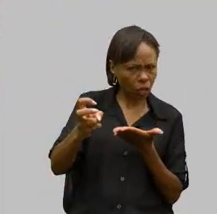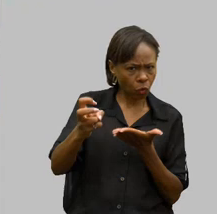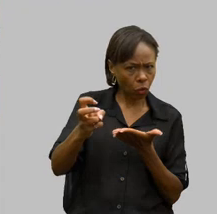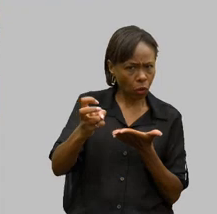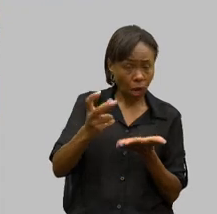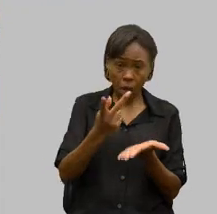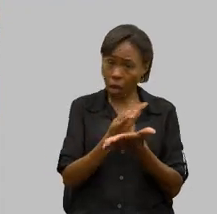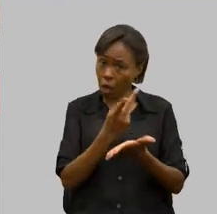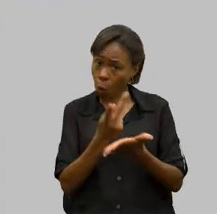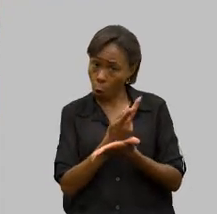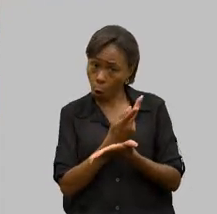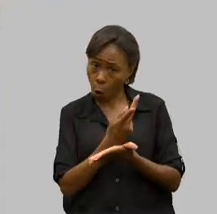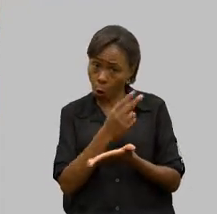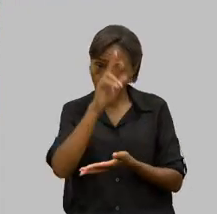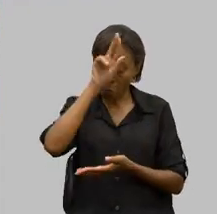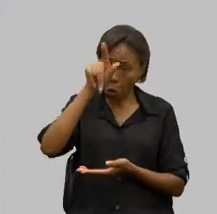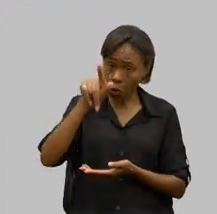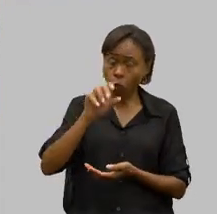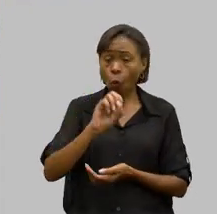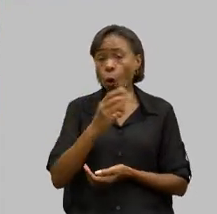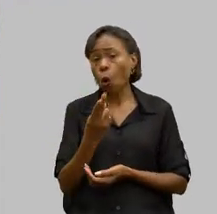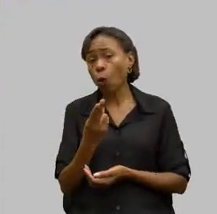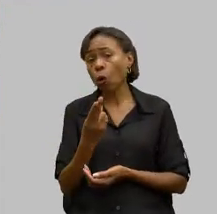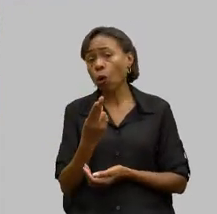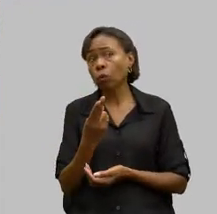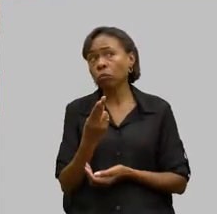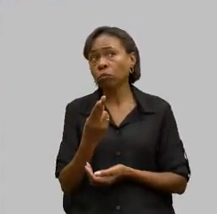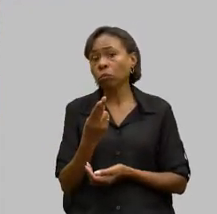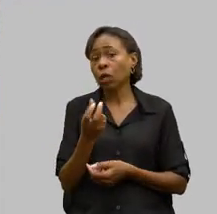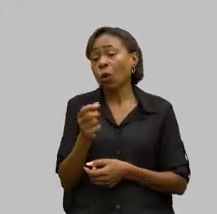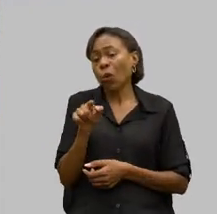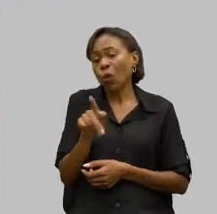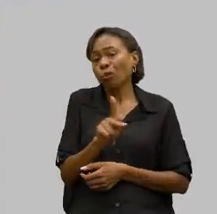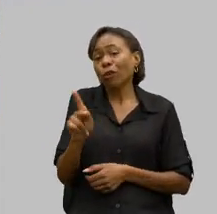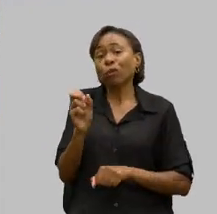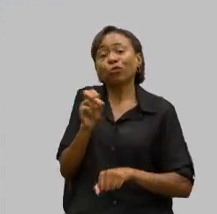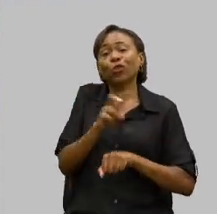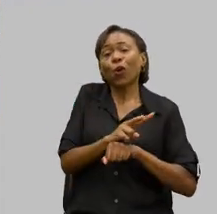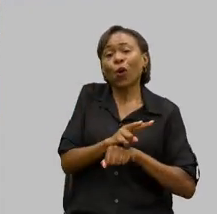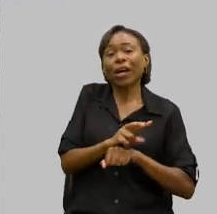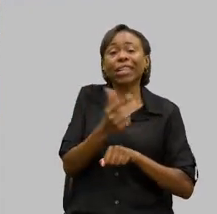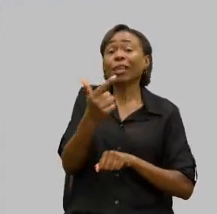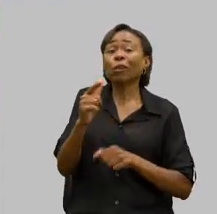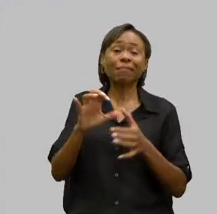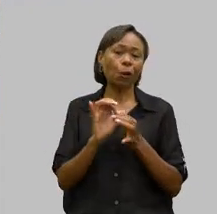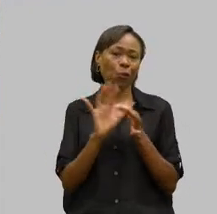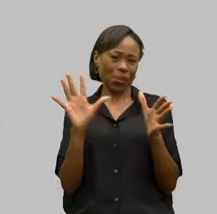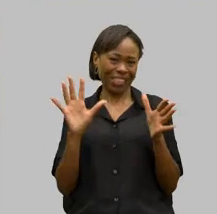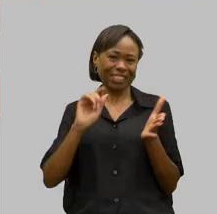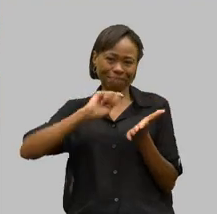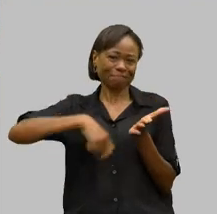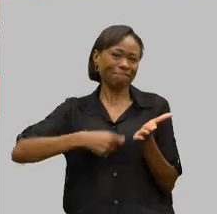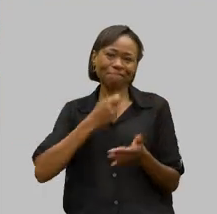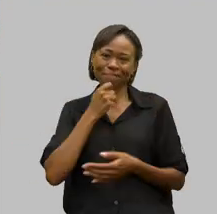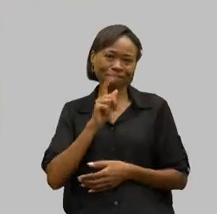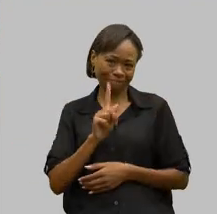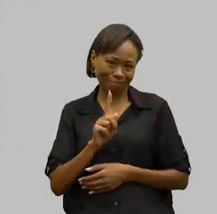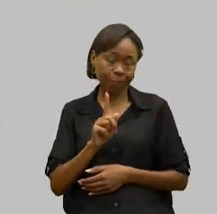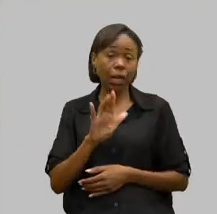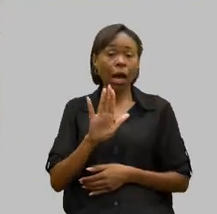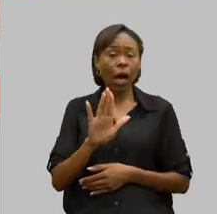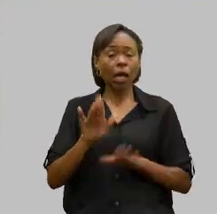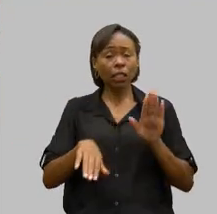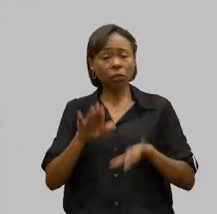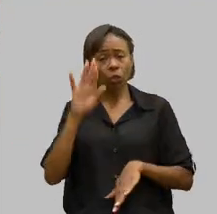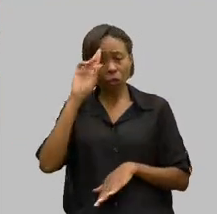o professor sem autorização. Às vezes, o que acontece? O diretor de escola, ele acaba